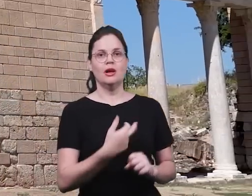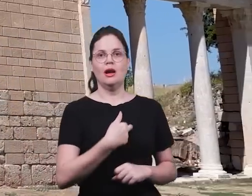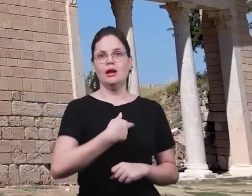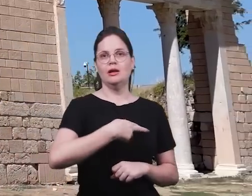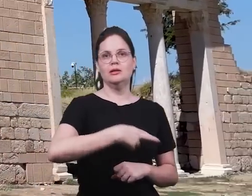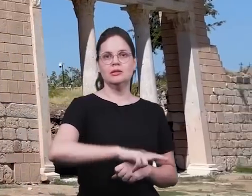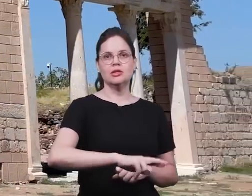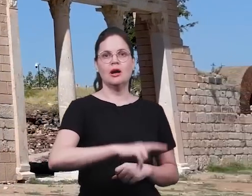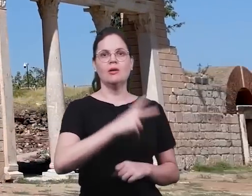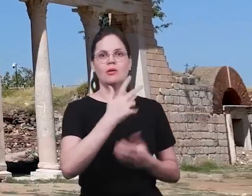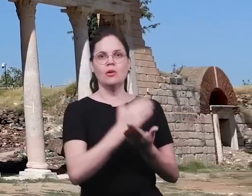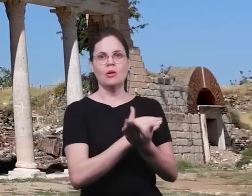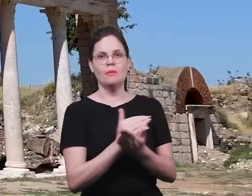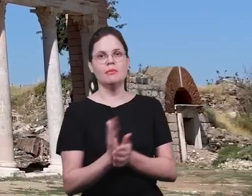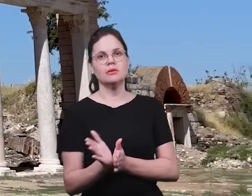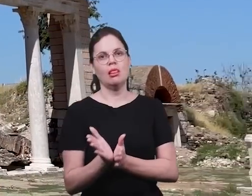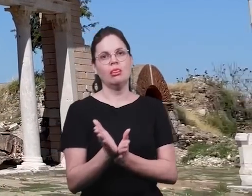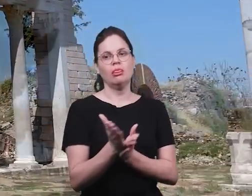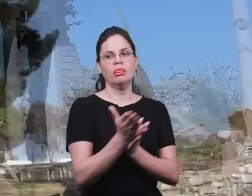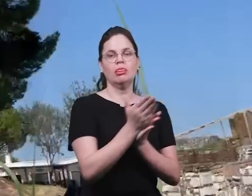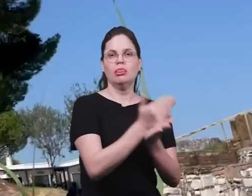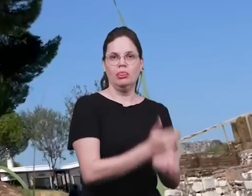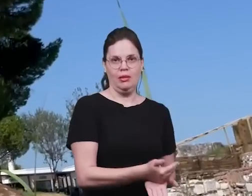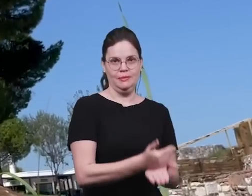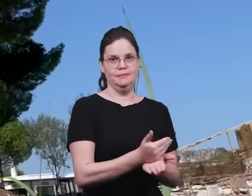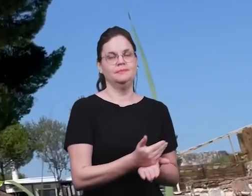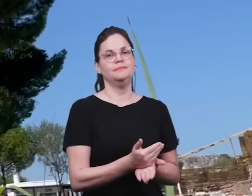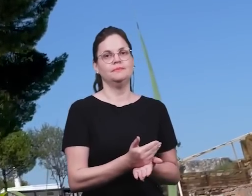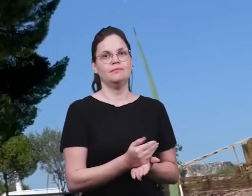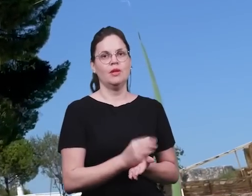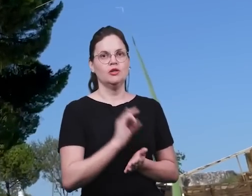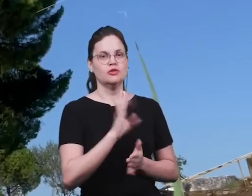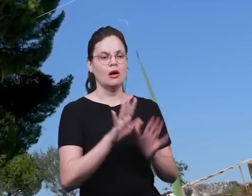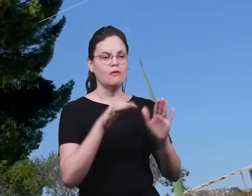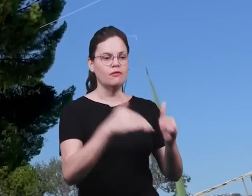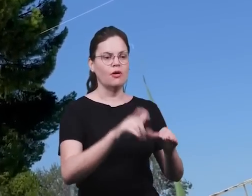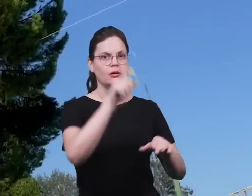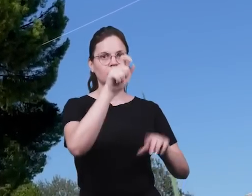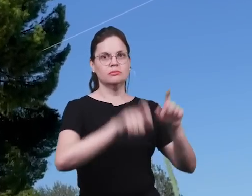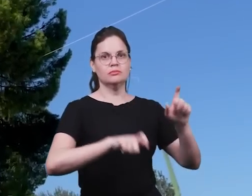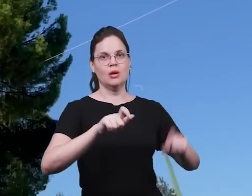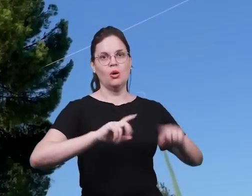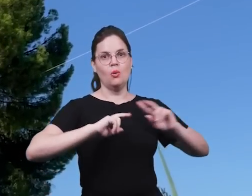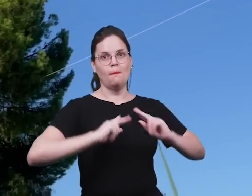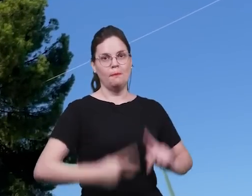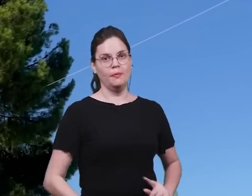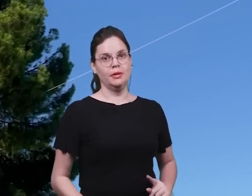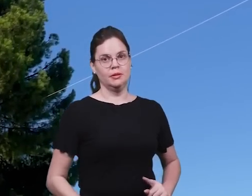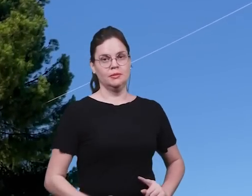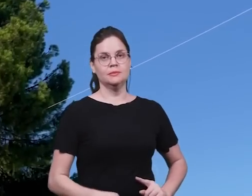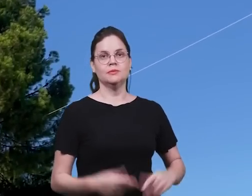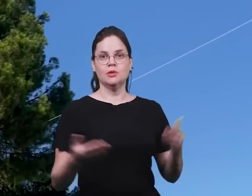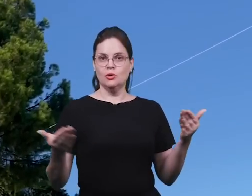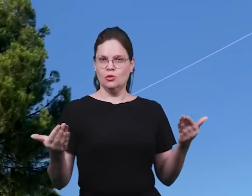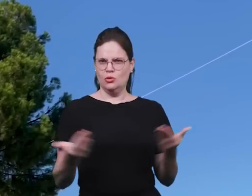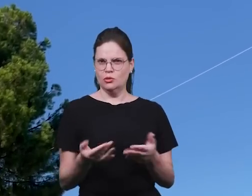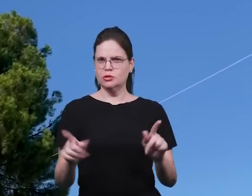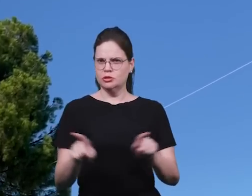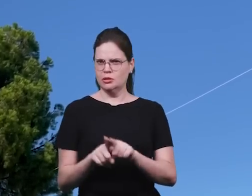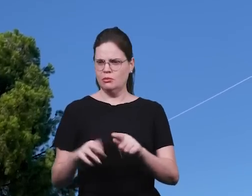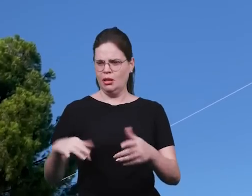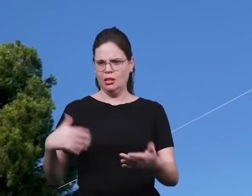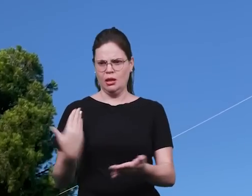encaminha as pessoas para uma liderança às vezes. E hoje o mundo tem suas